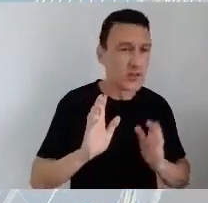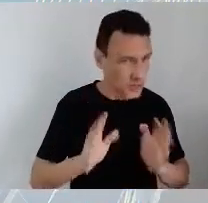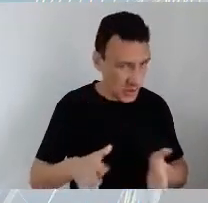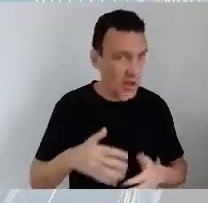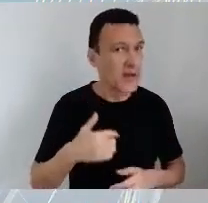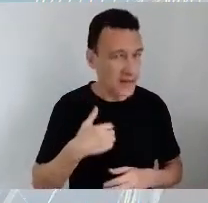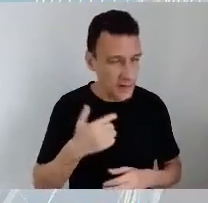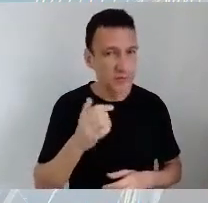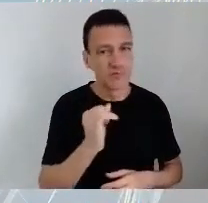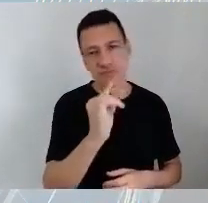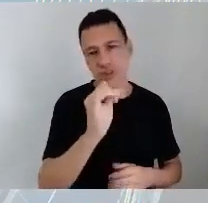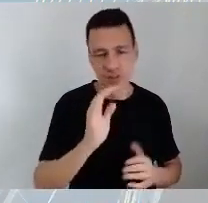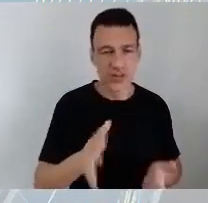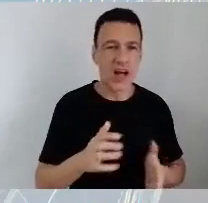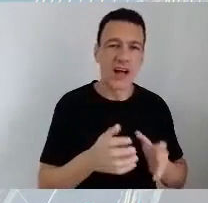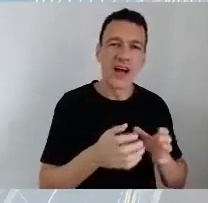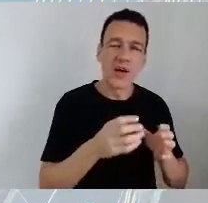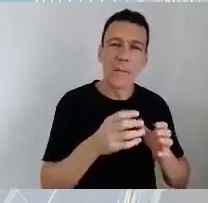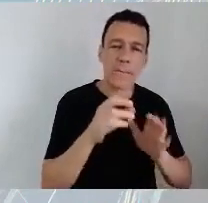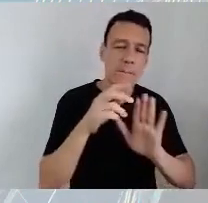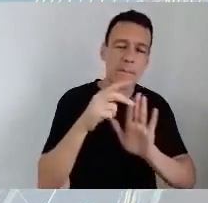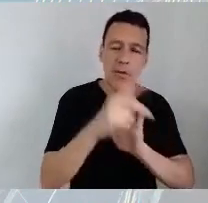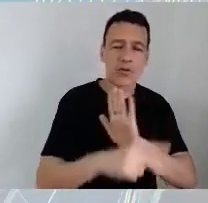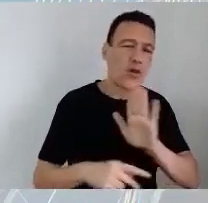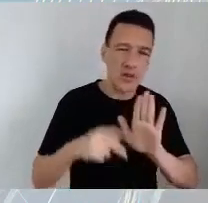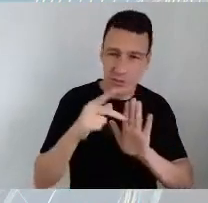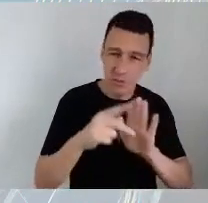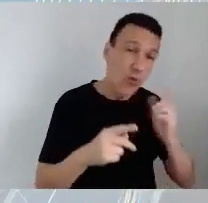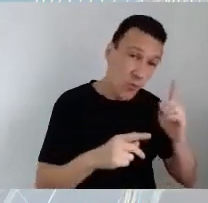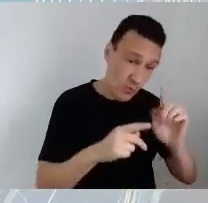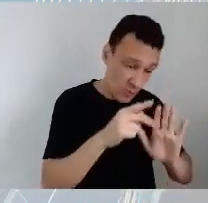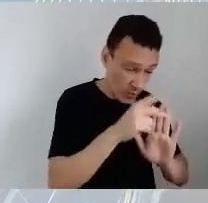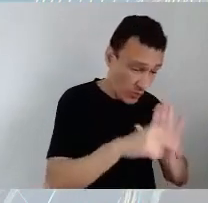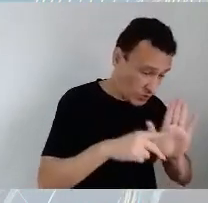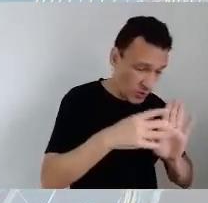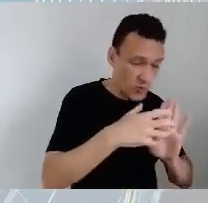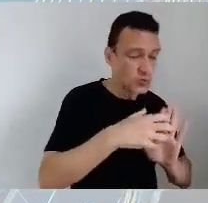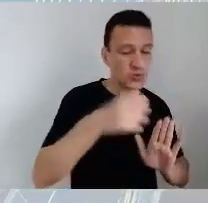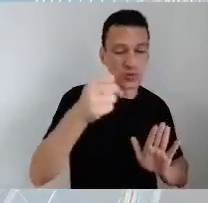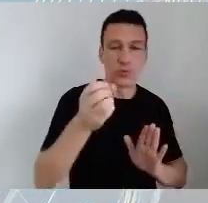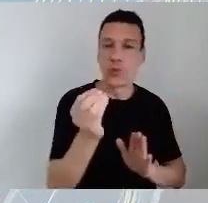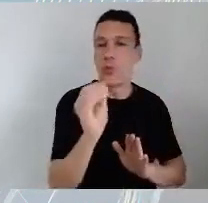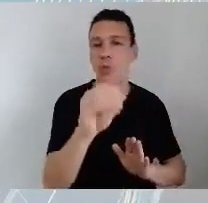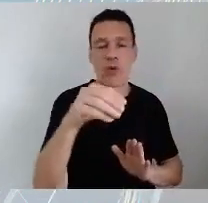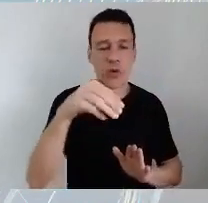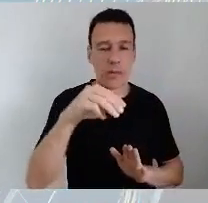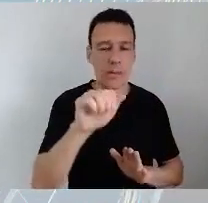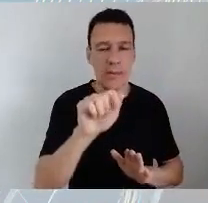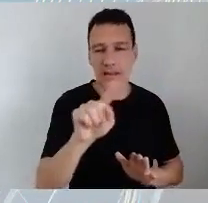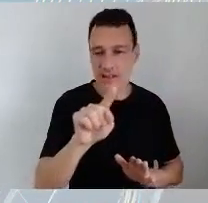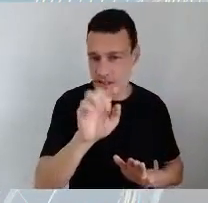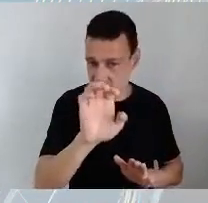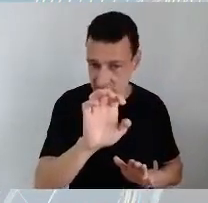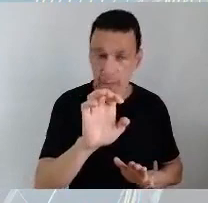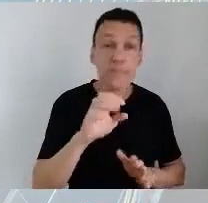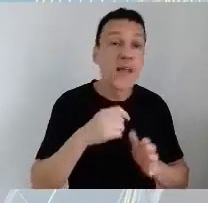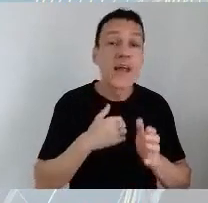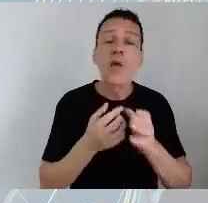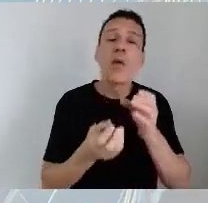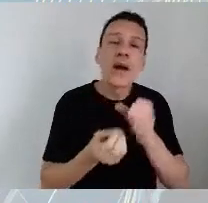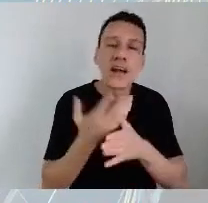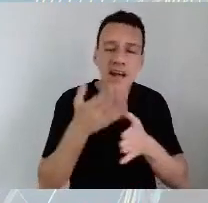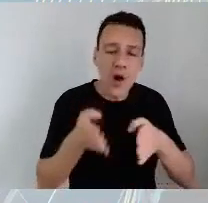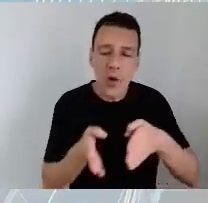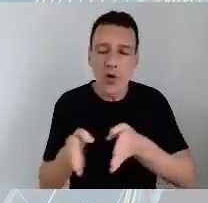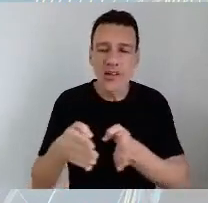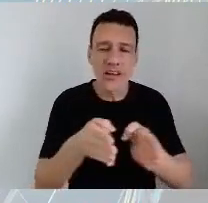dos protótipos. Eu subo um protótipo dentro do Maze e vou criando o roteiro de atividades. E